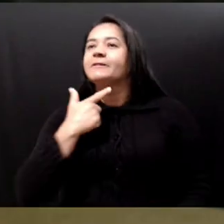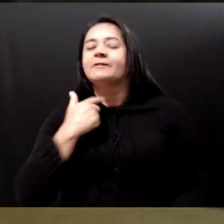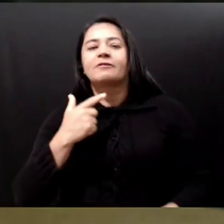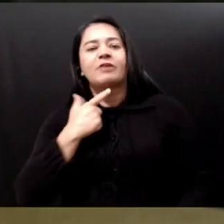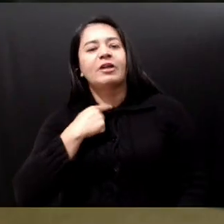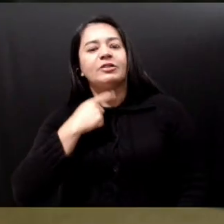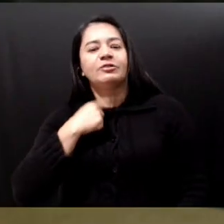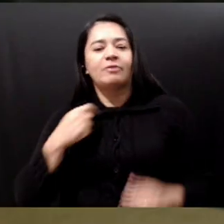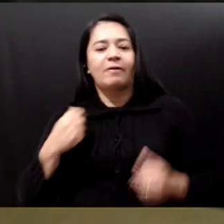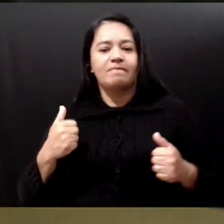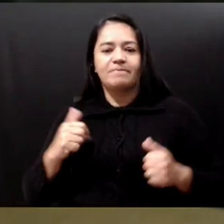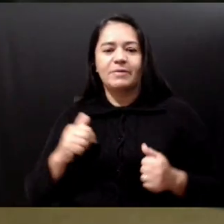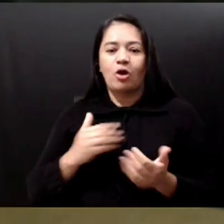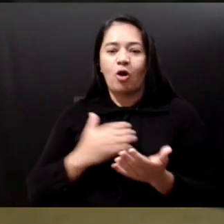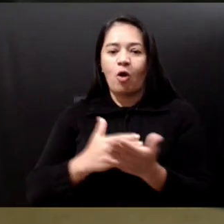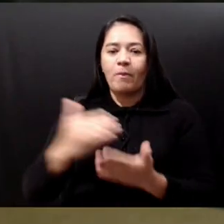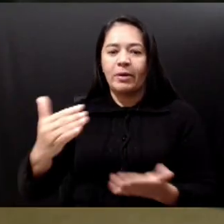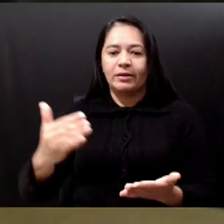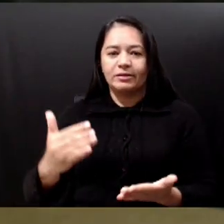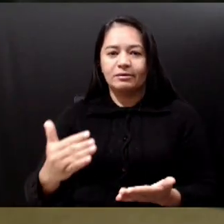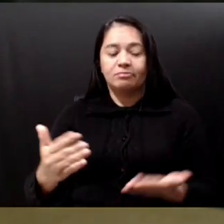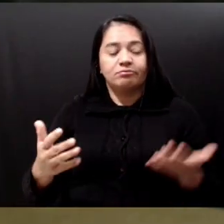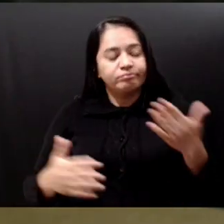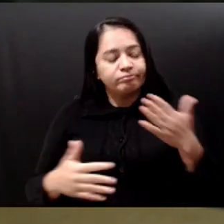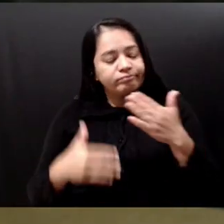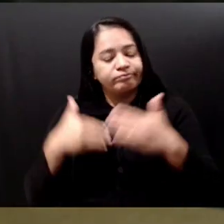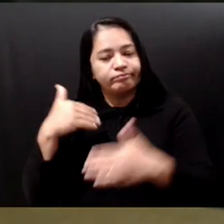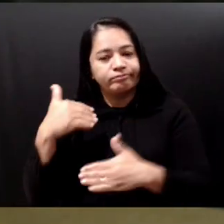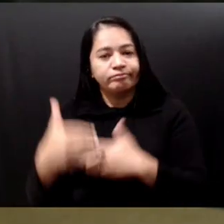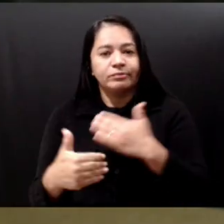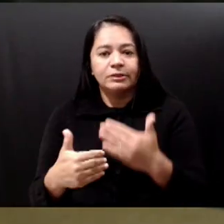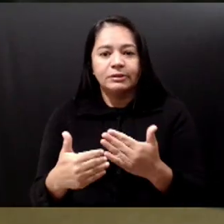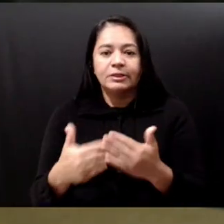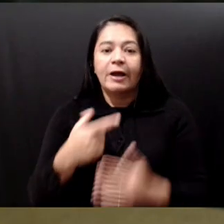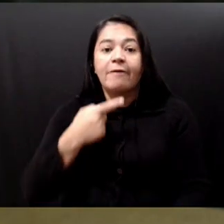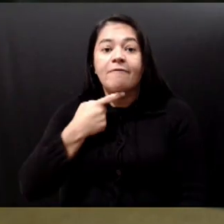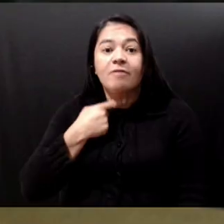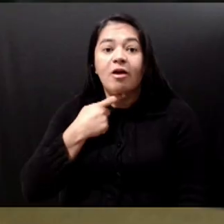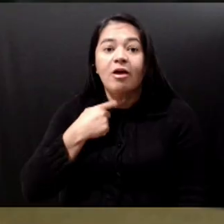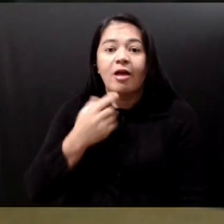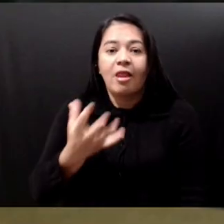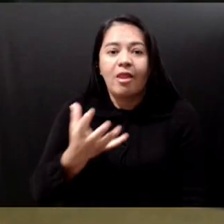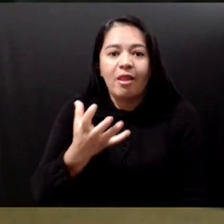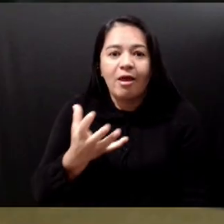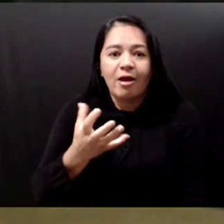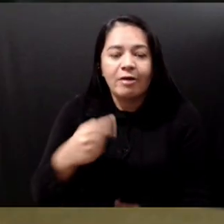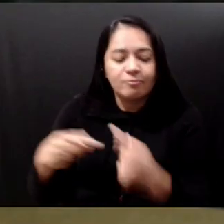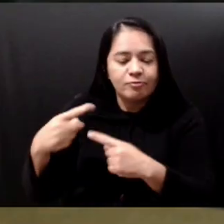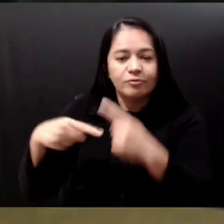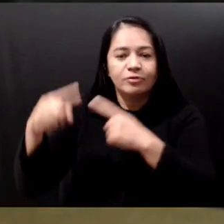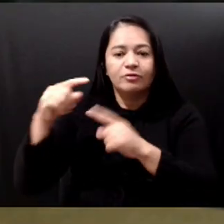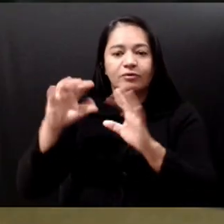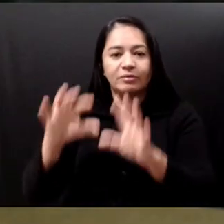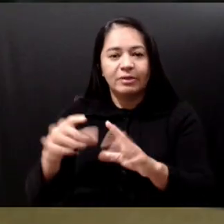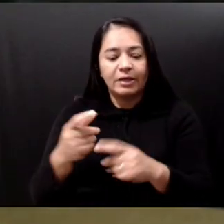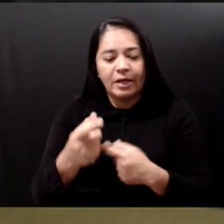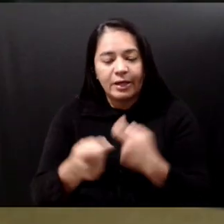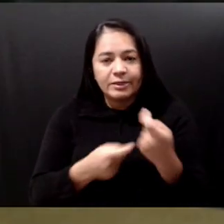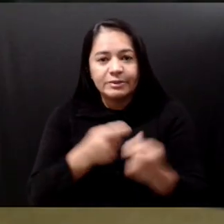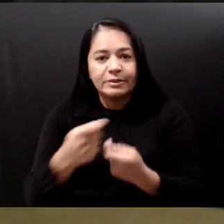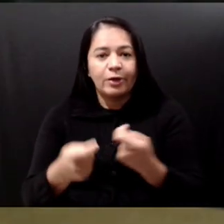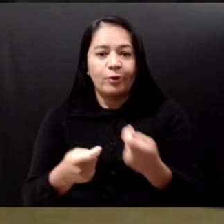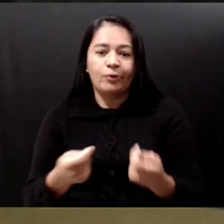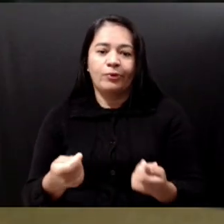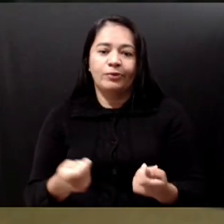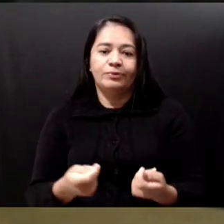e aí ela fica obcecada por desenvolver esse negócio, né? Então, quando